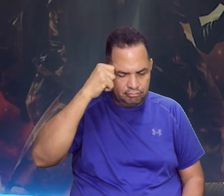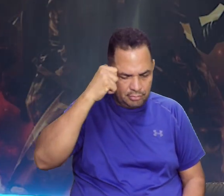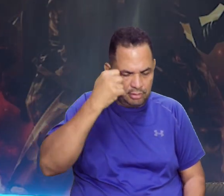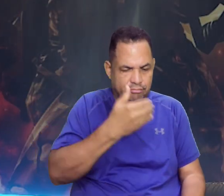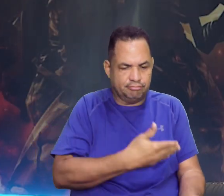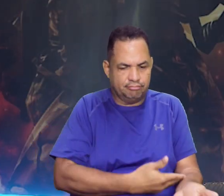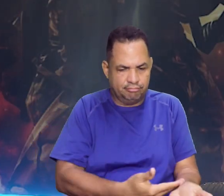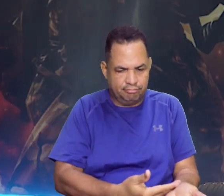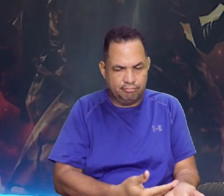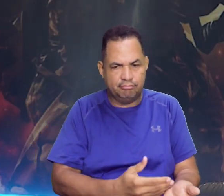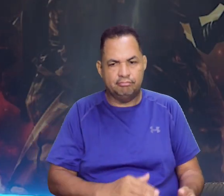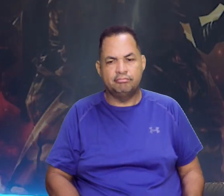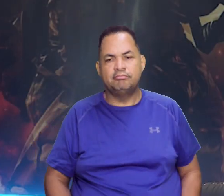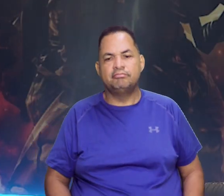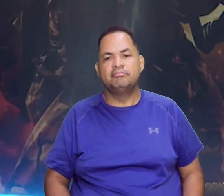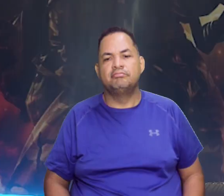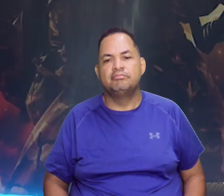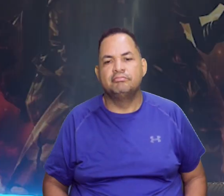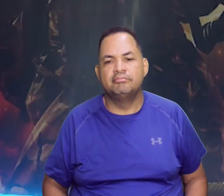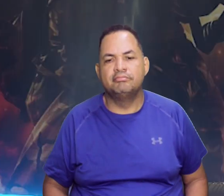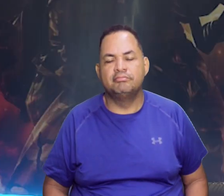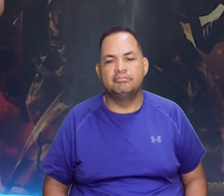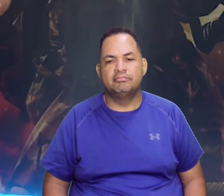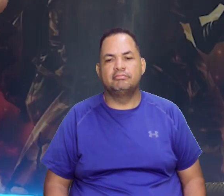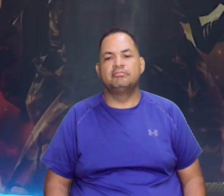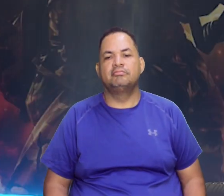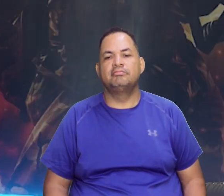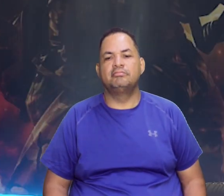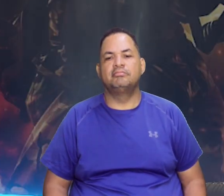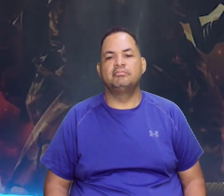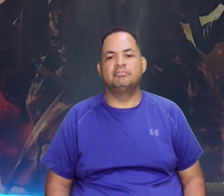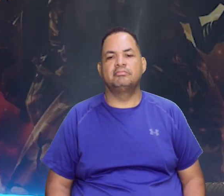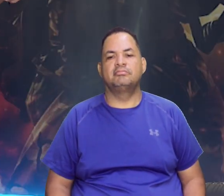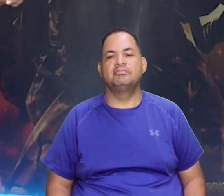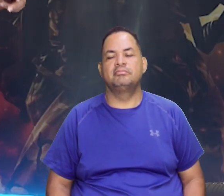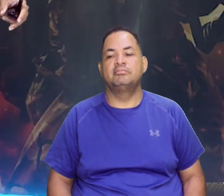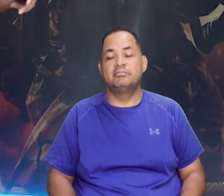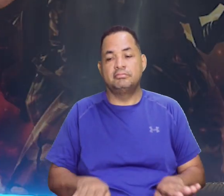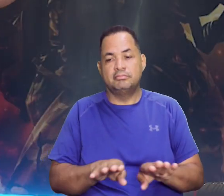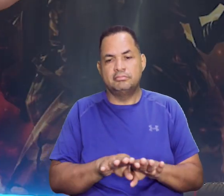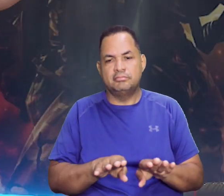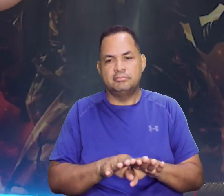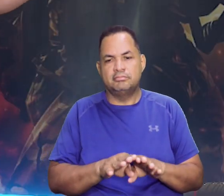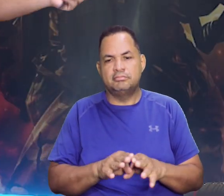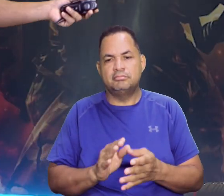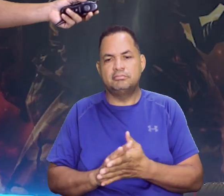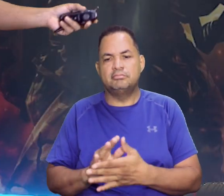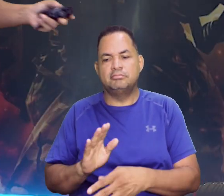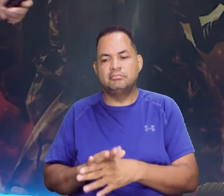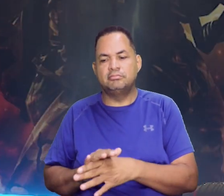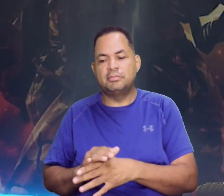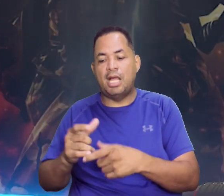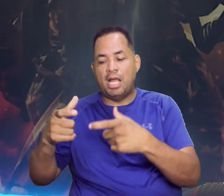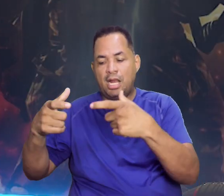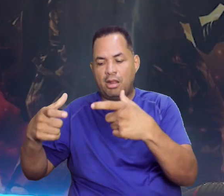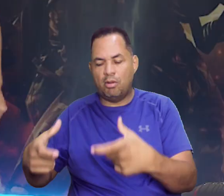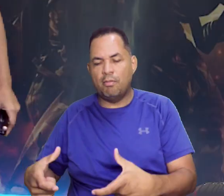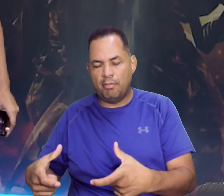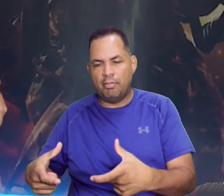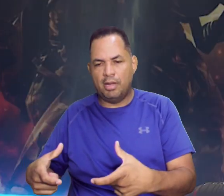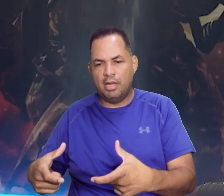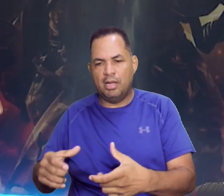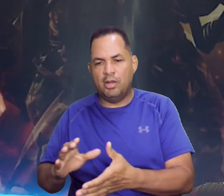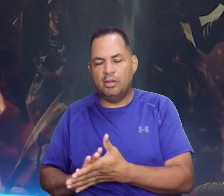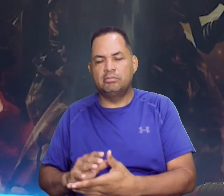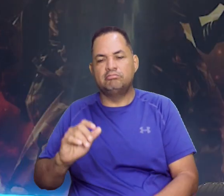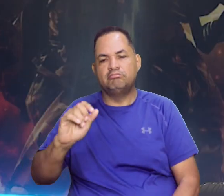o branco, para você ter uma ideia. Outra coisa, nós vamos ter o bairro de negro e também